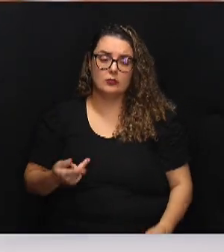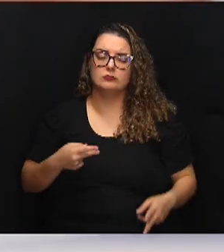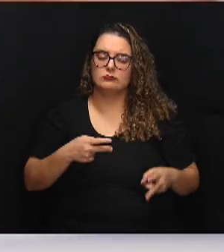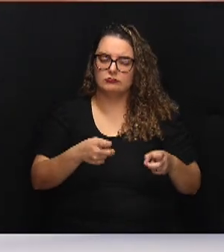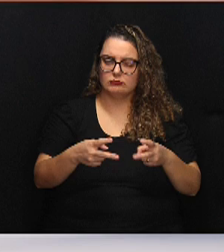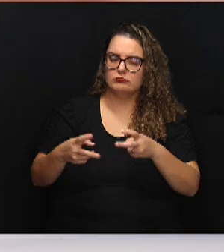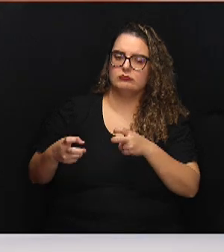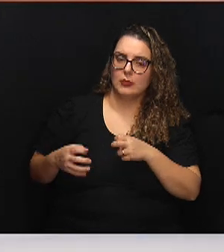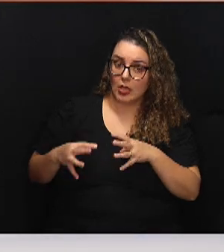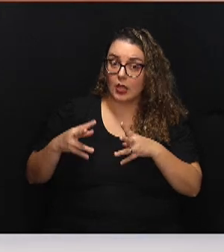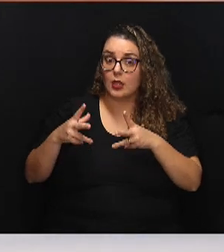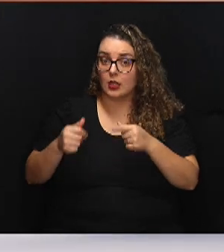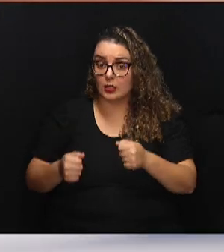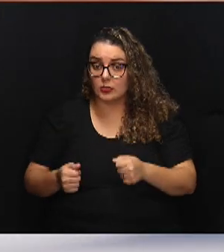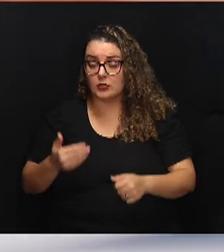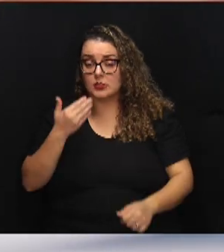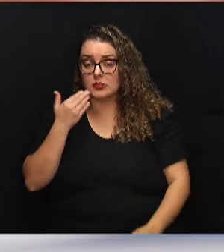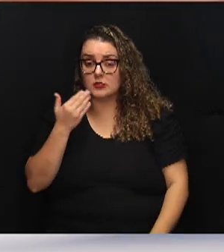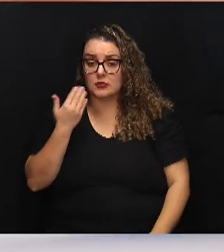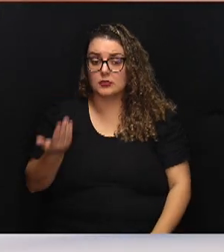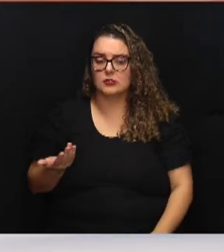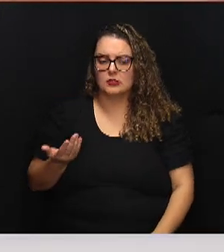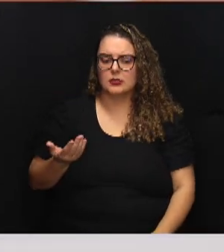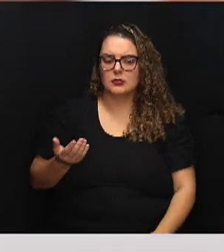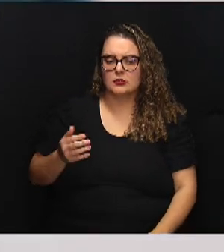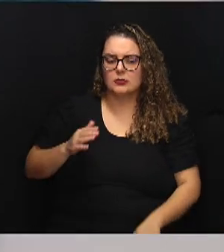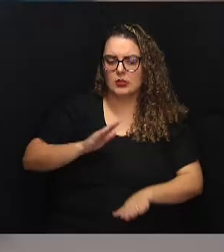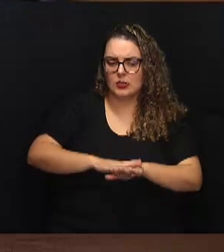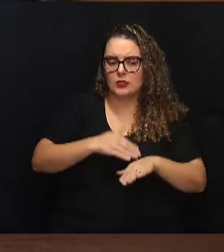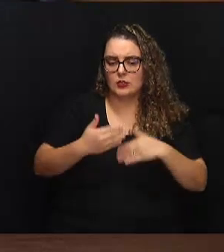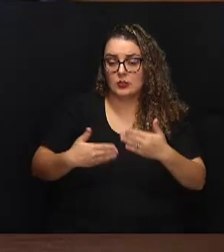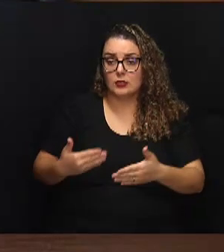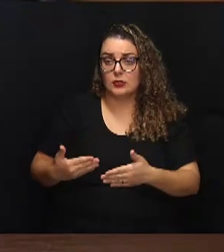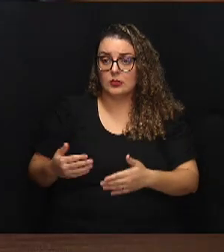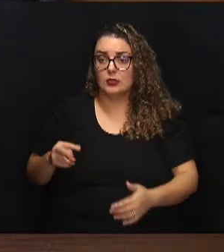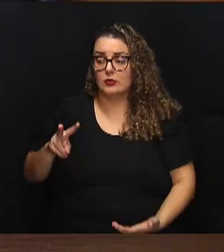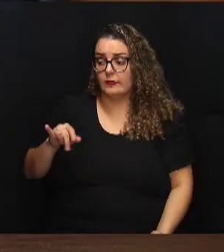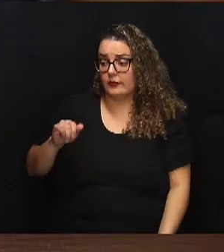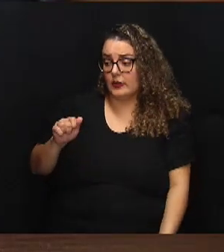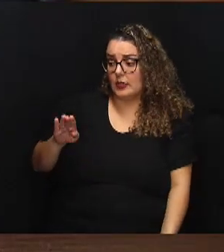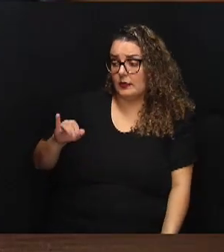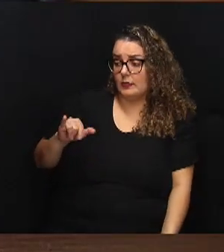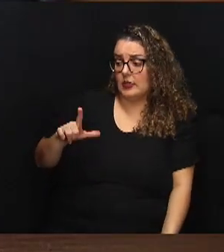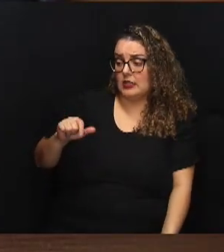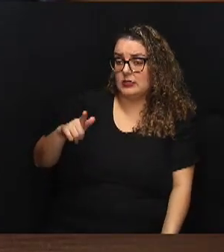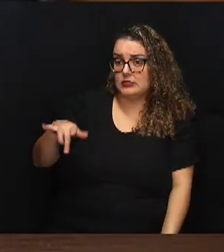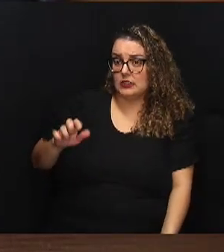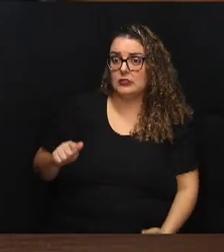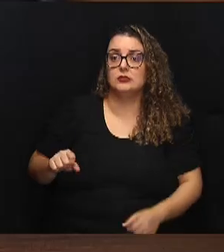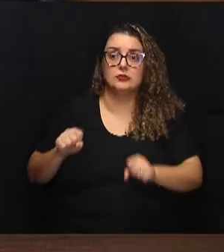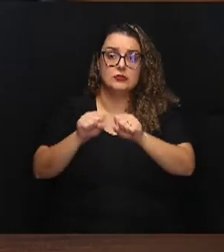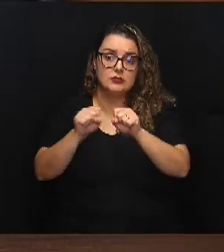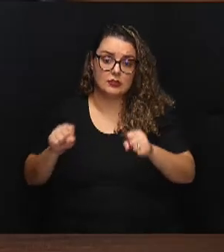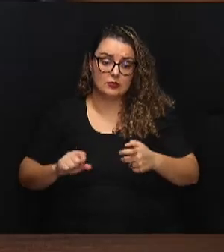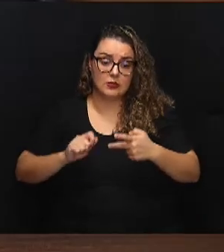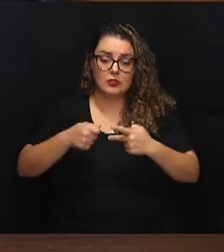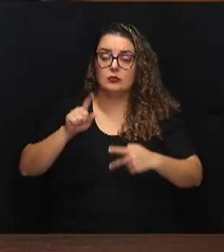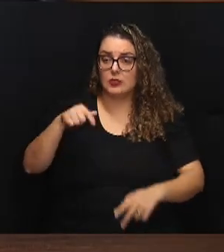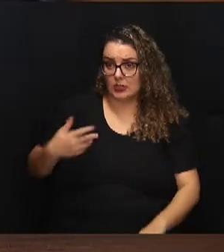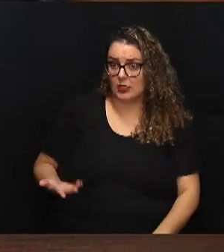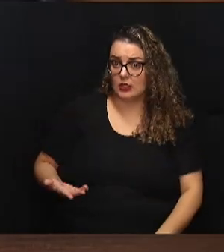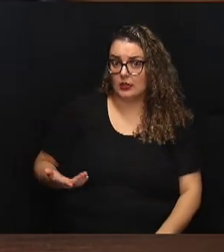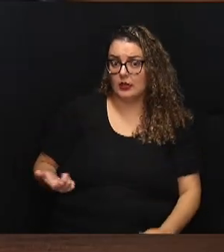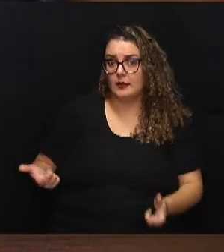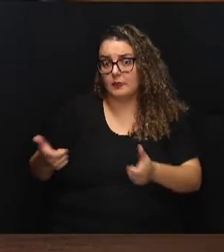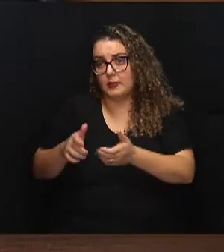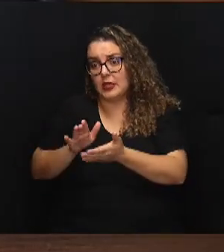em todas as facilidades e operações que são viabilizadas no sistema Pix. Eles são menos